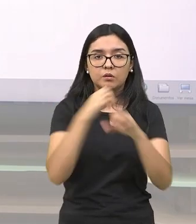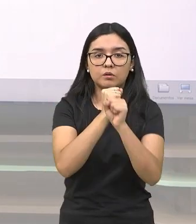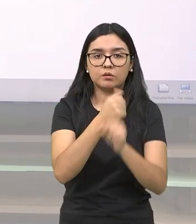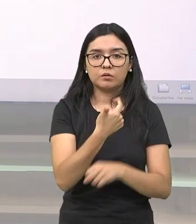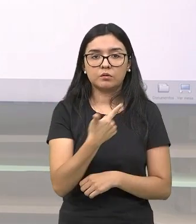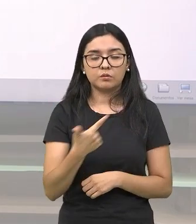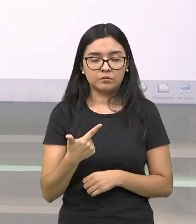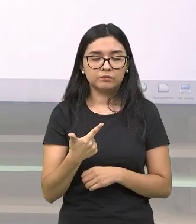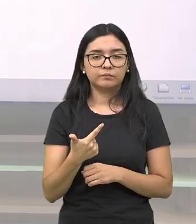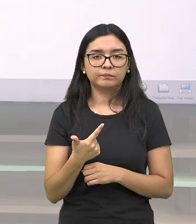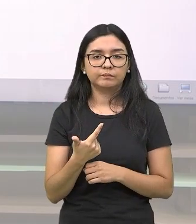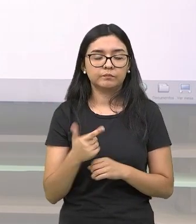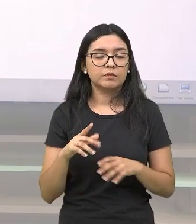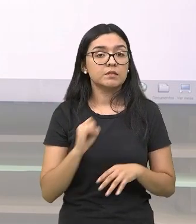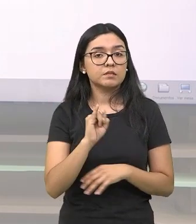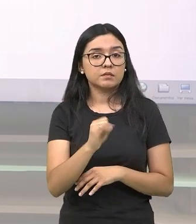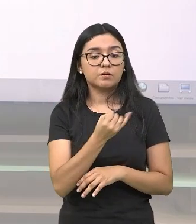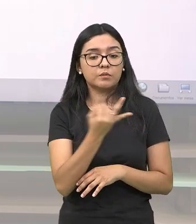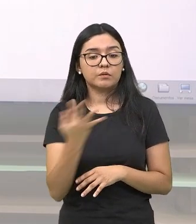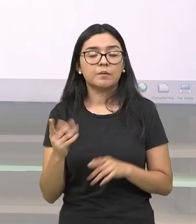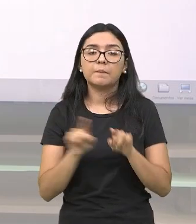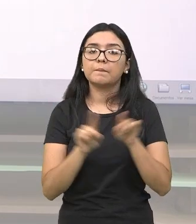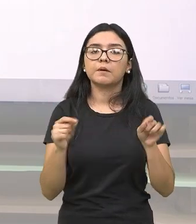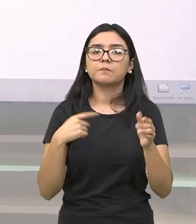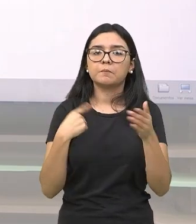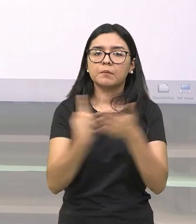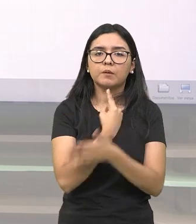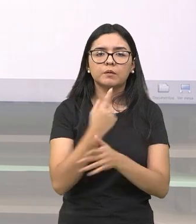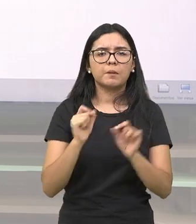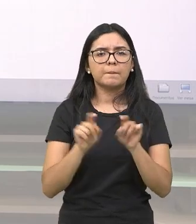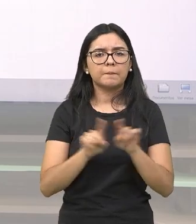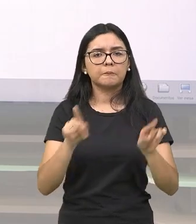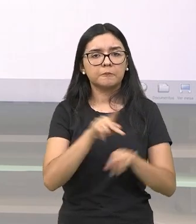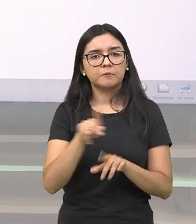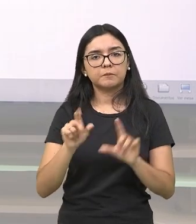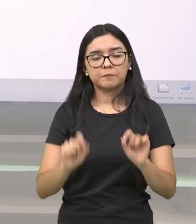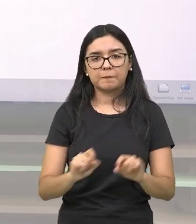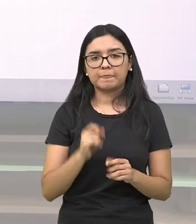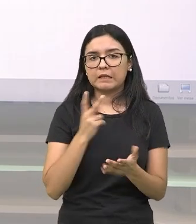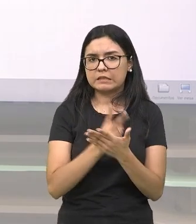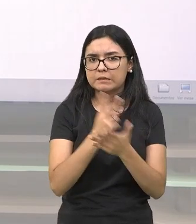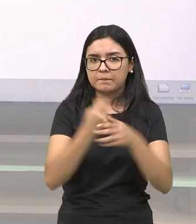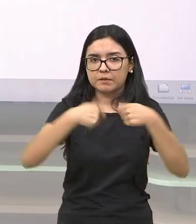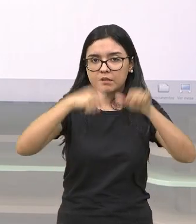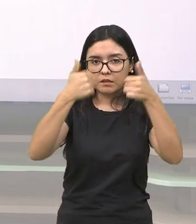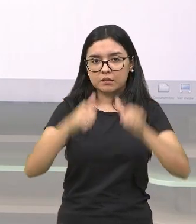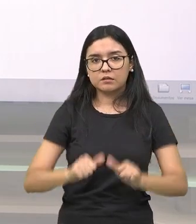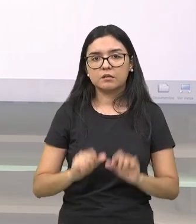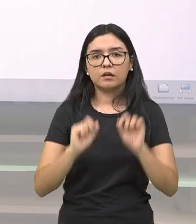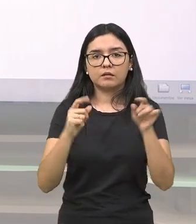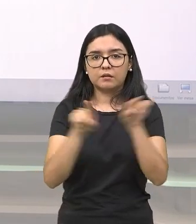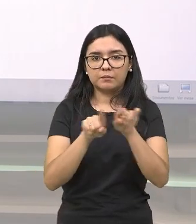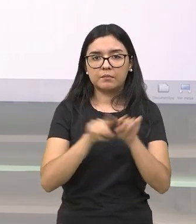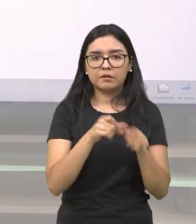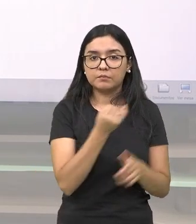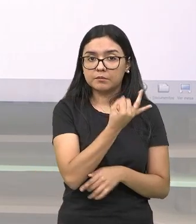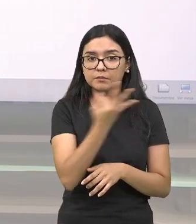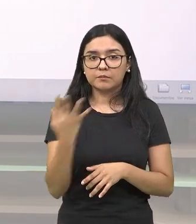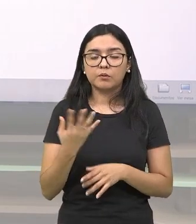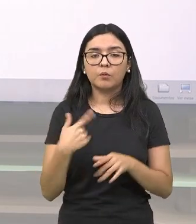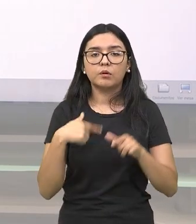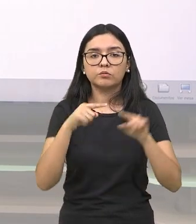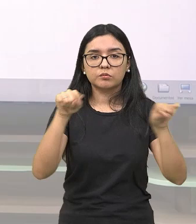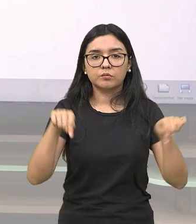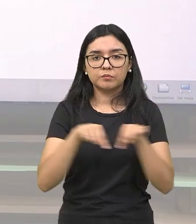Tá legal? Isso fazendo a contagem. Mas aí você poderia perguntar agora para mim, professor, sempre eu vou ter que analisar e fazer a contagem de quantos